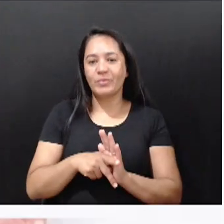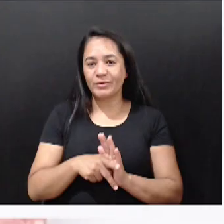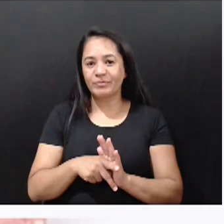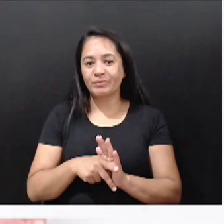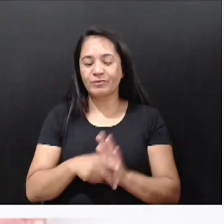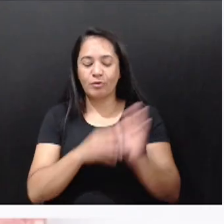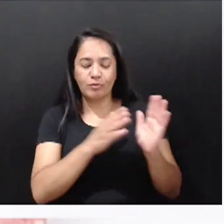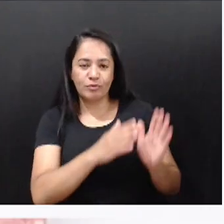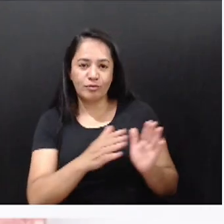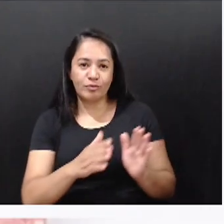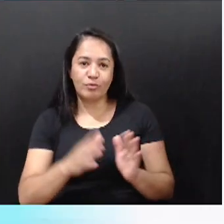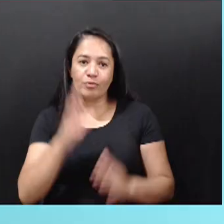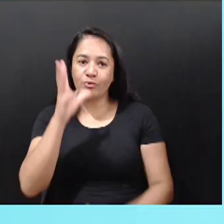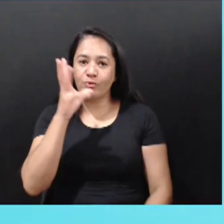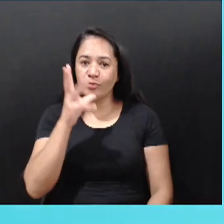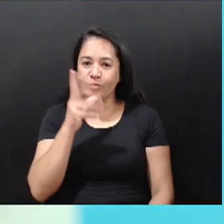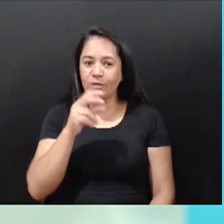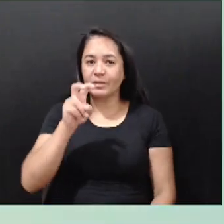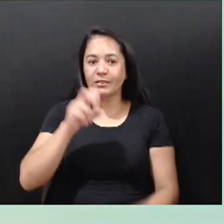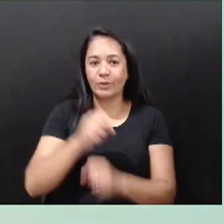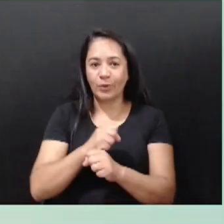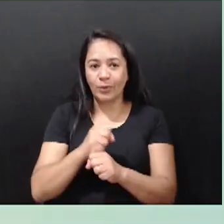durou 5 anos.